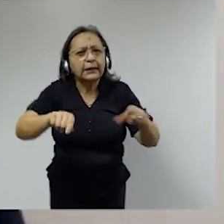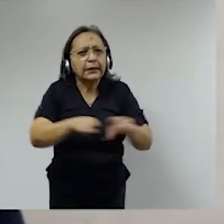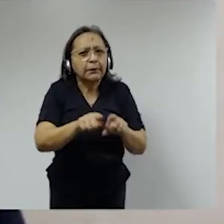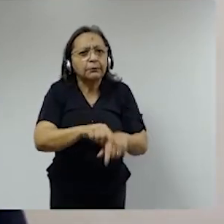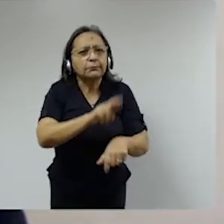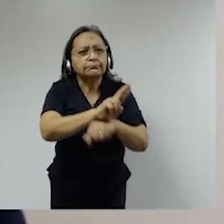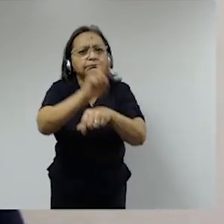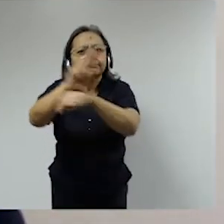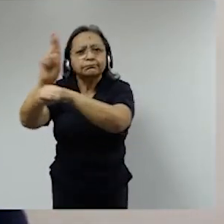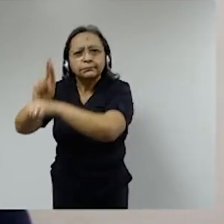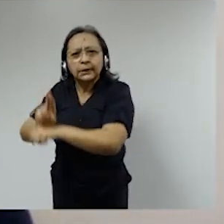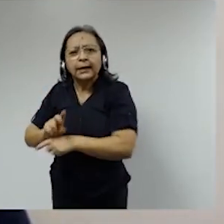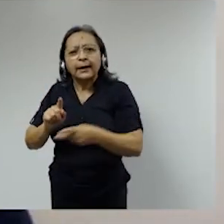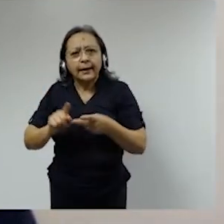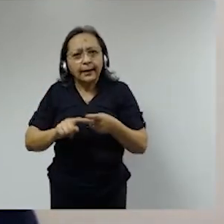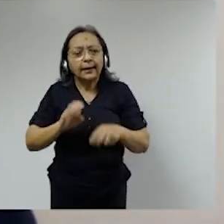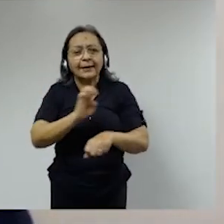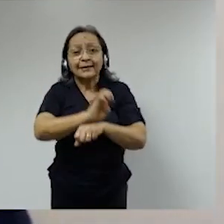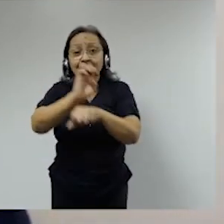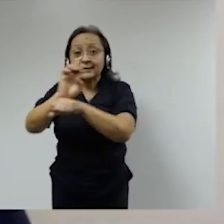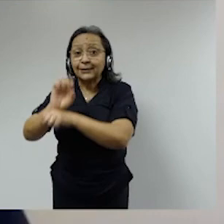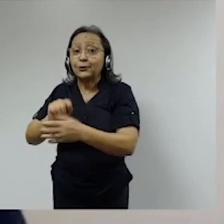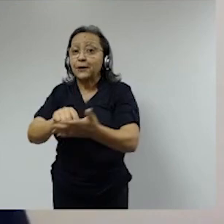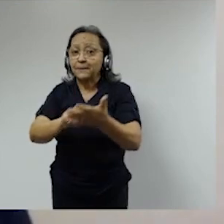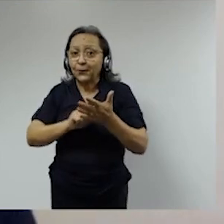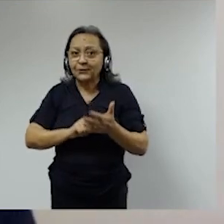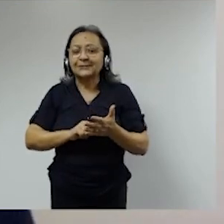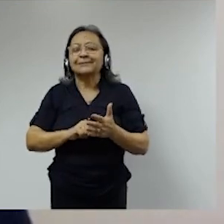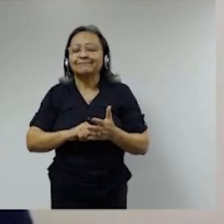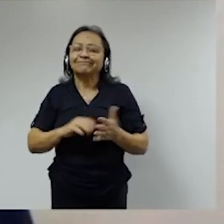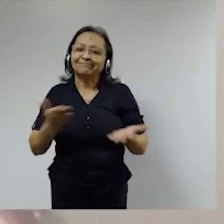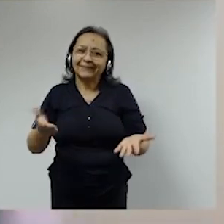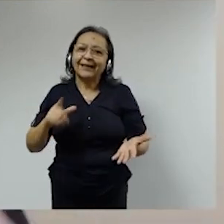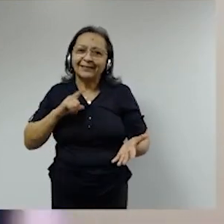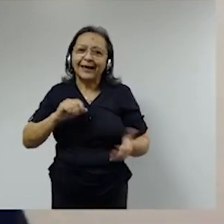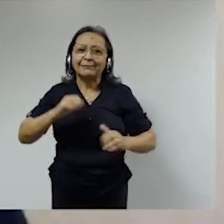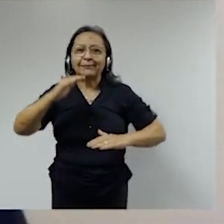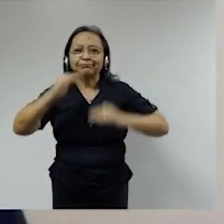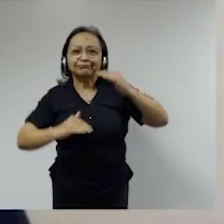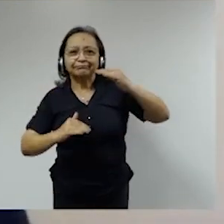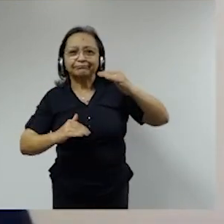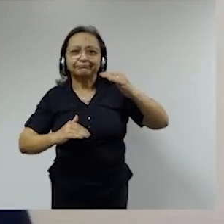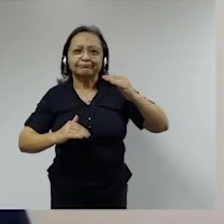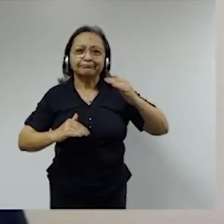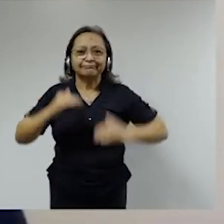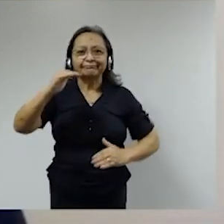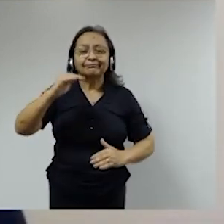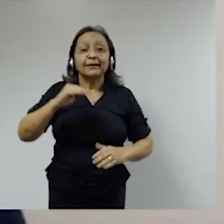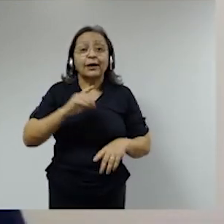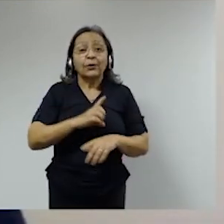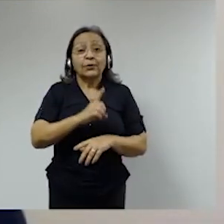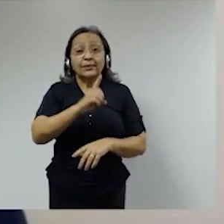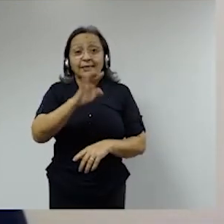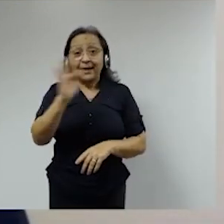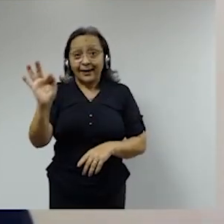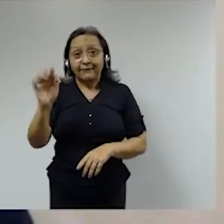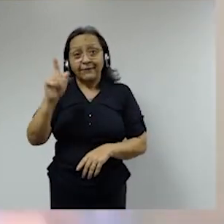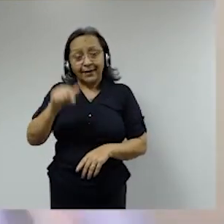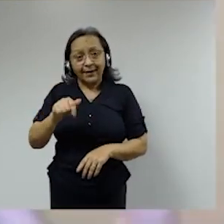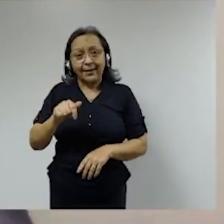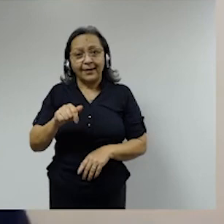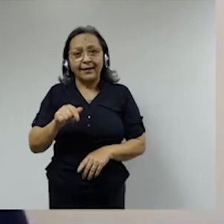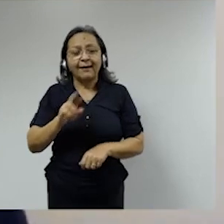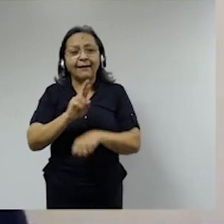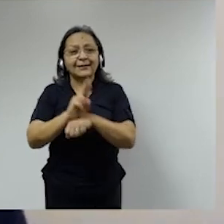regiões ou por estados e mostra, por óbvio, uma desigualdade. O Distrito Federal é o estado,